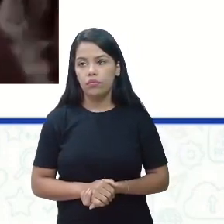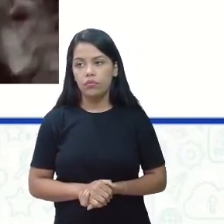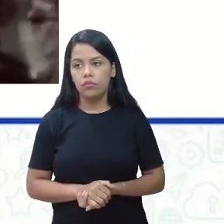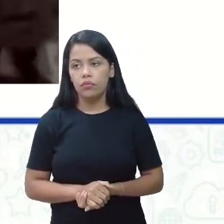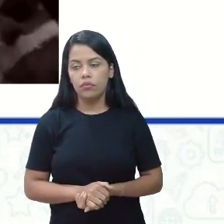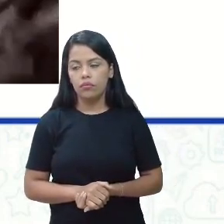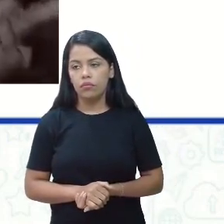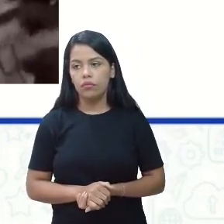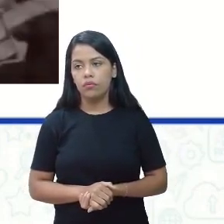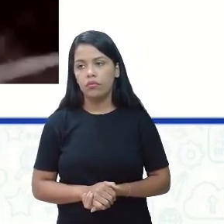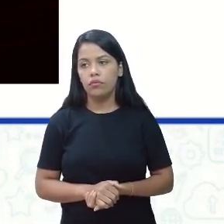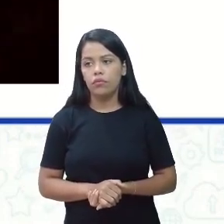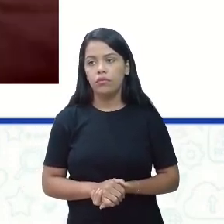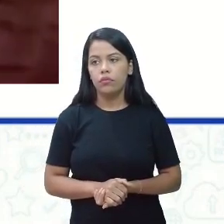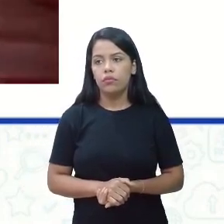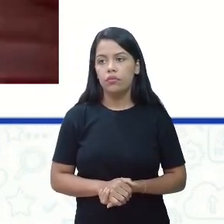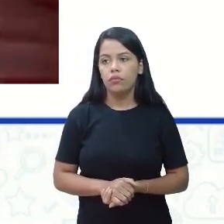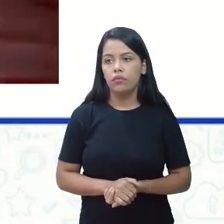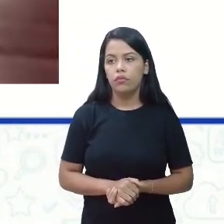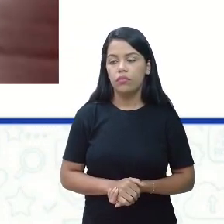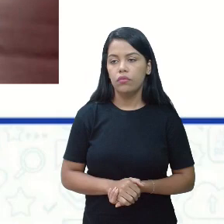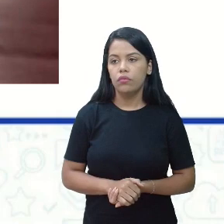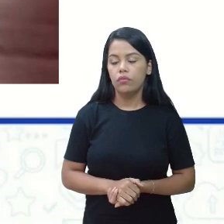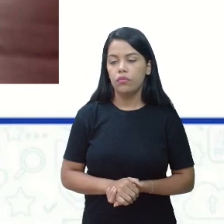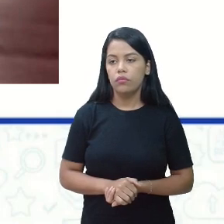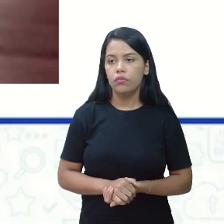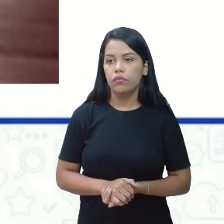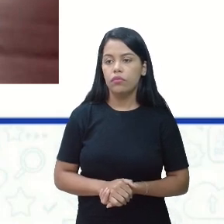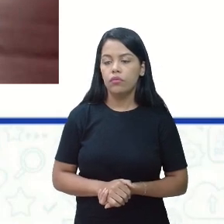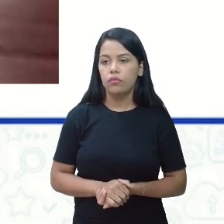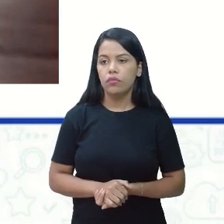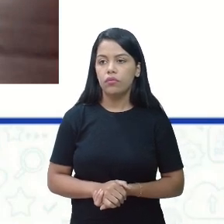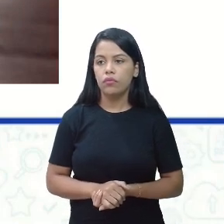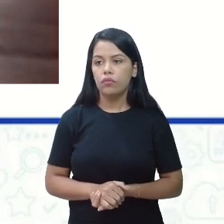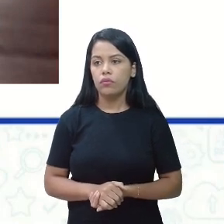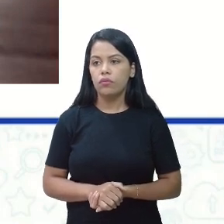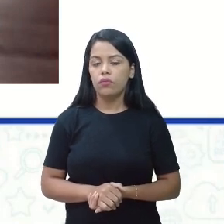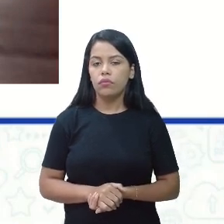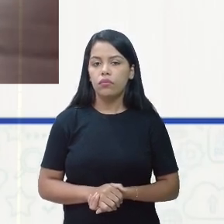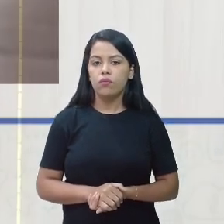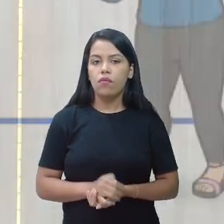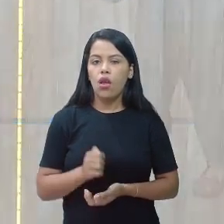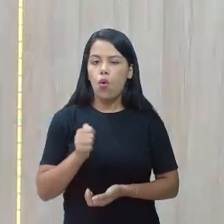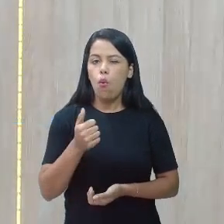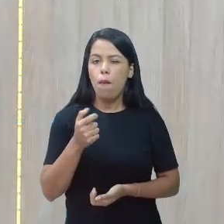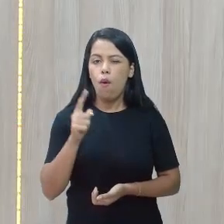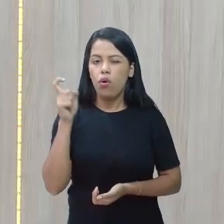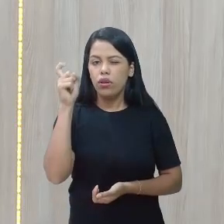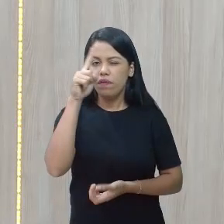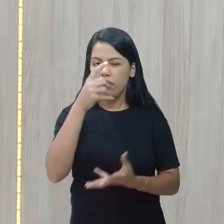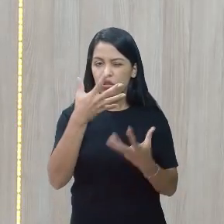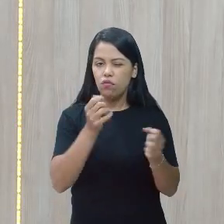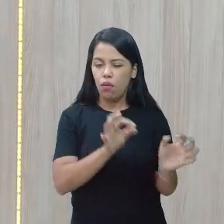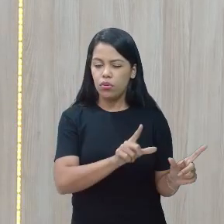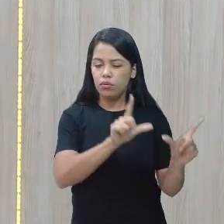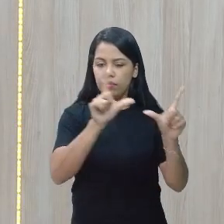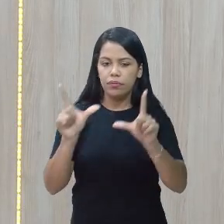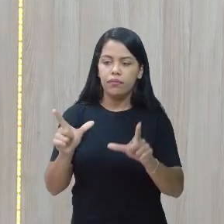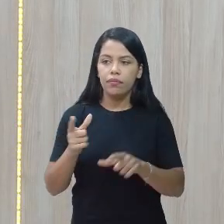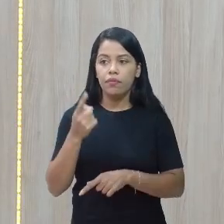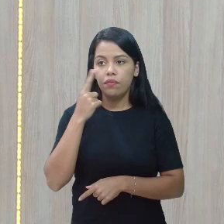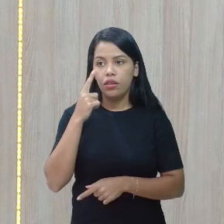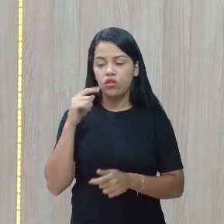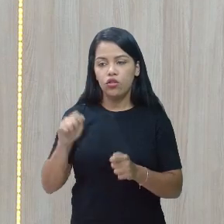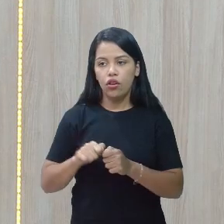Guarani, Kaiowá, Inhaleva, antes... Tá um pouquinho difícil, vamos passar adiante. Veja, eu fiz